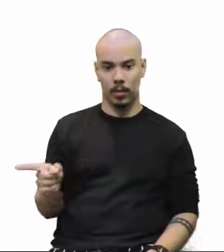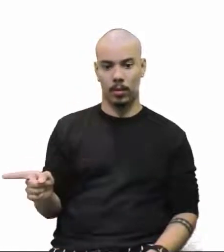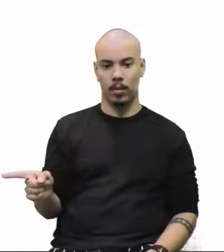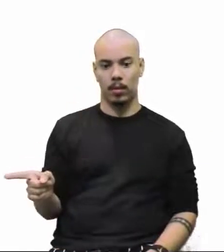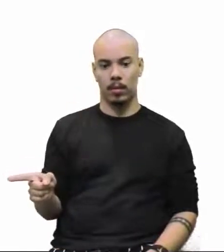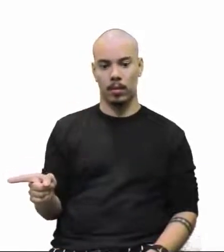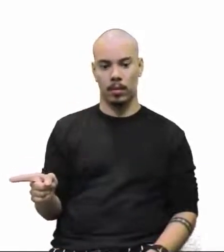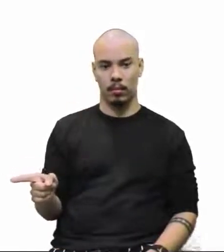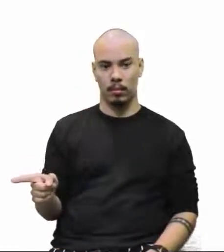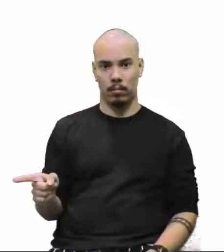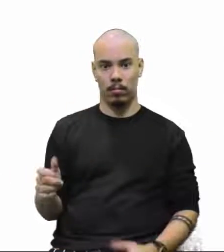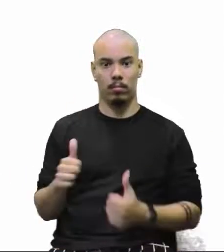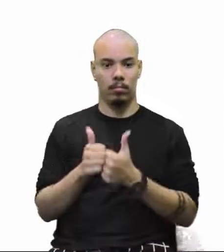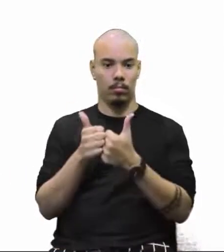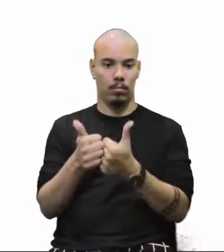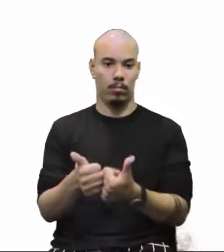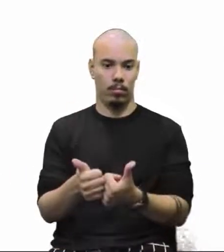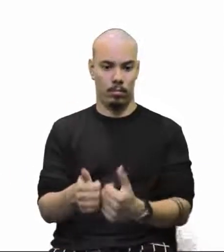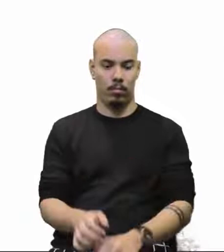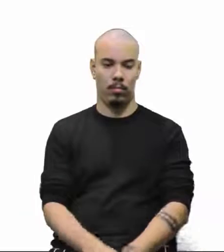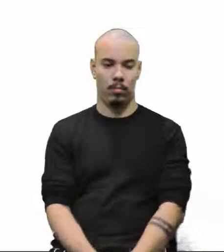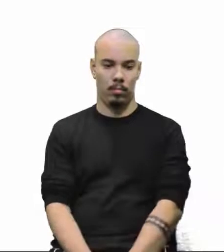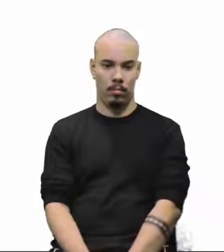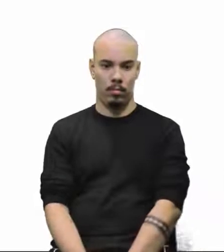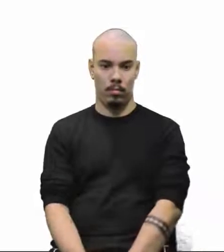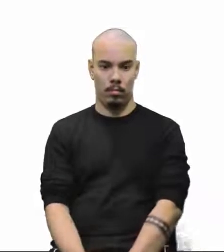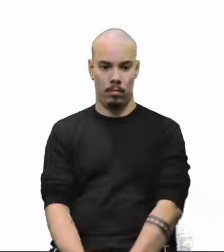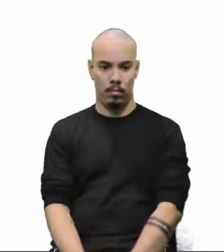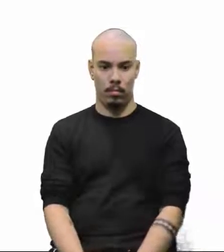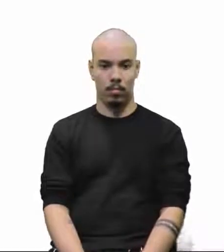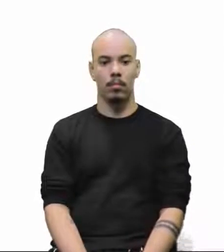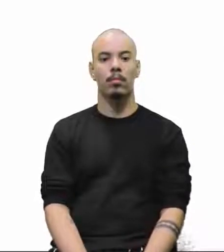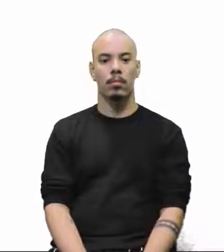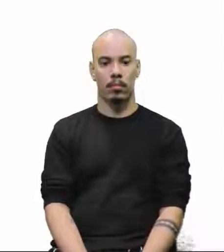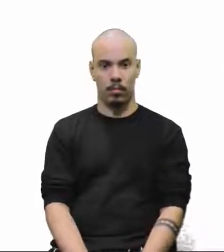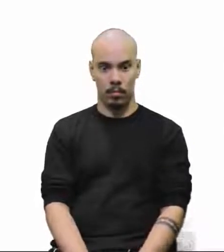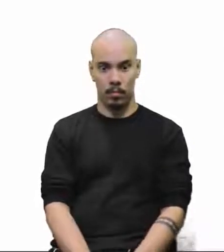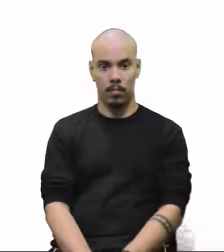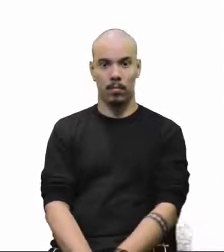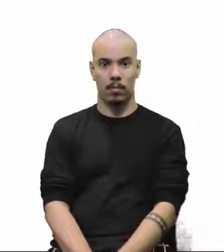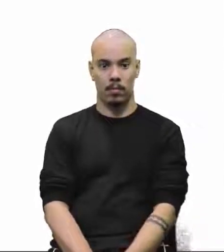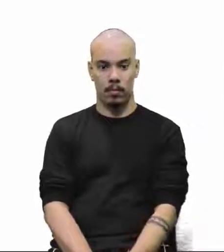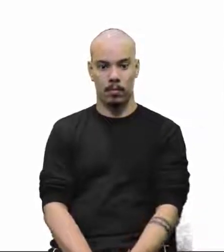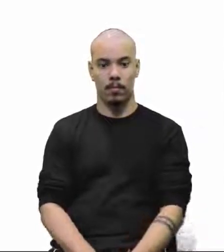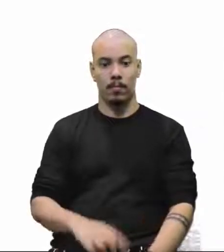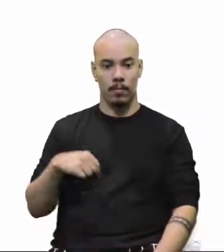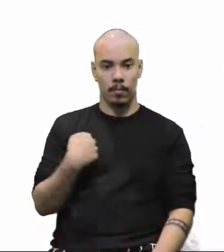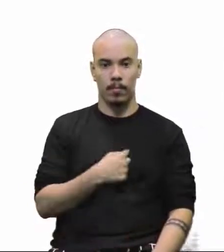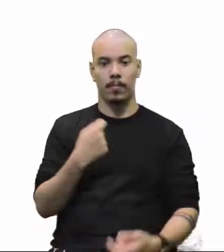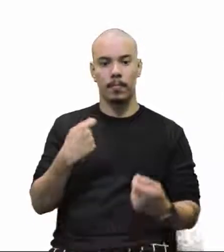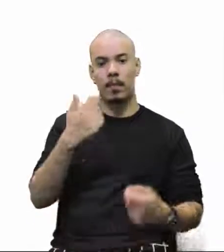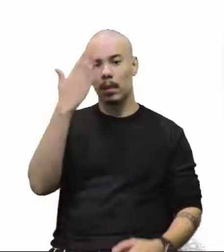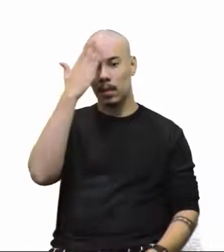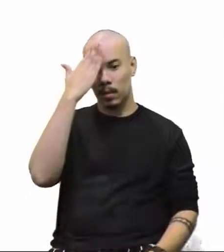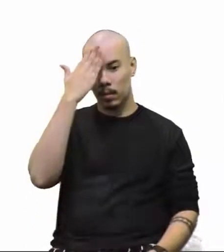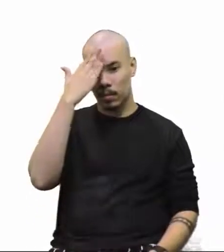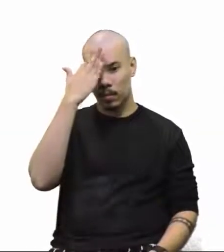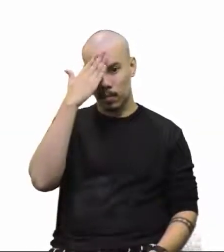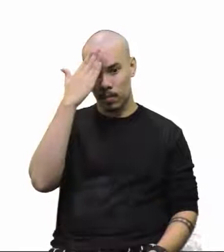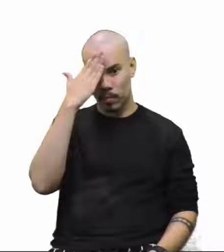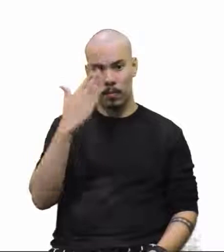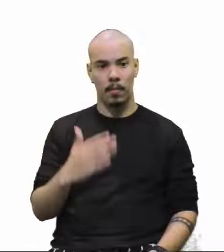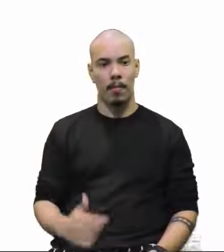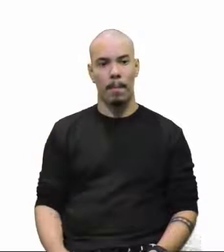né? Como se não fosse perpendicular, mas... Isso. Tem um V perpendicular que é o que interessa pra gente, né? O paralelo não afeta em nada.